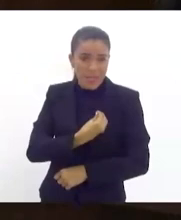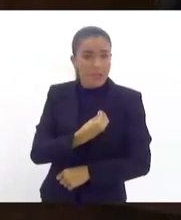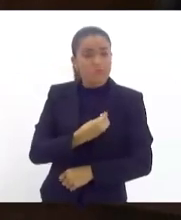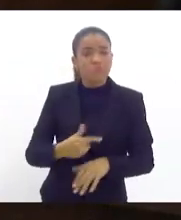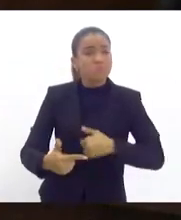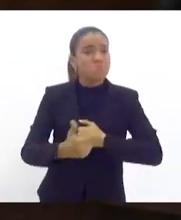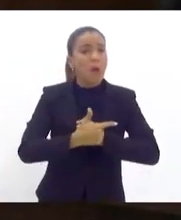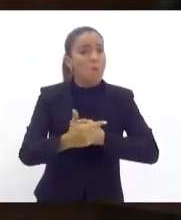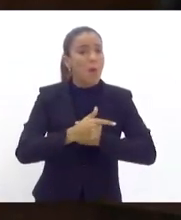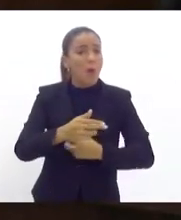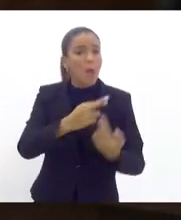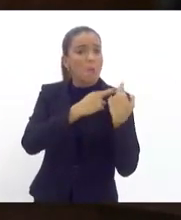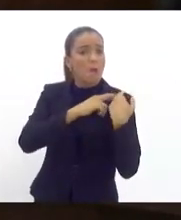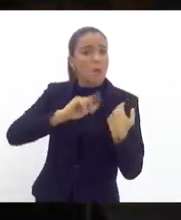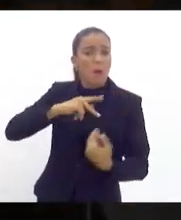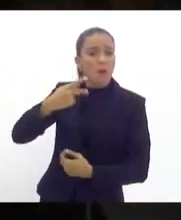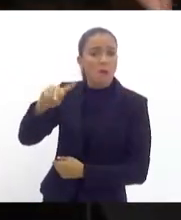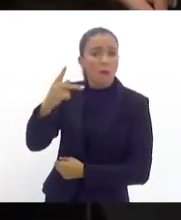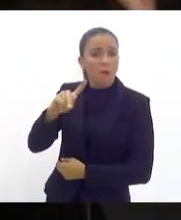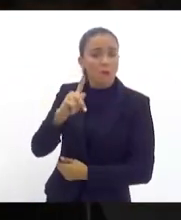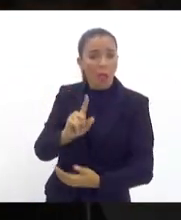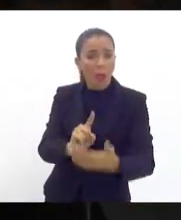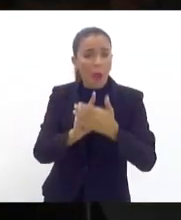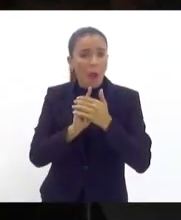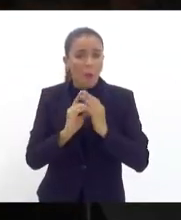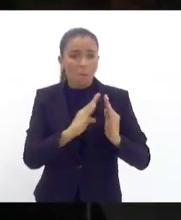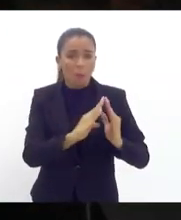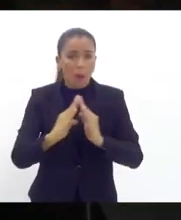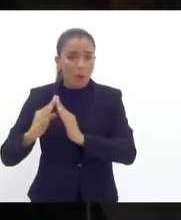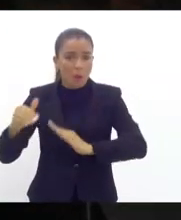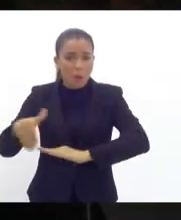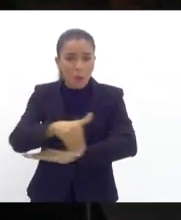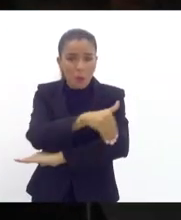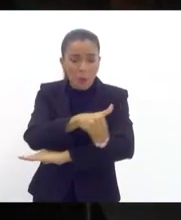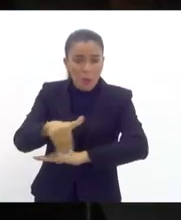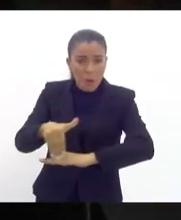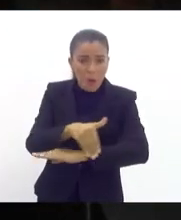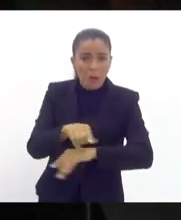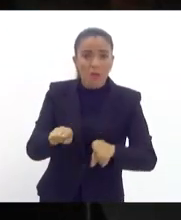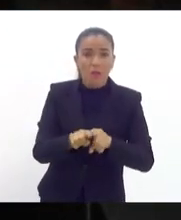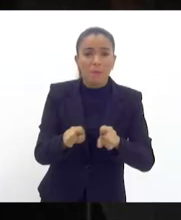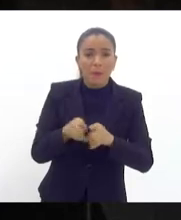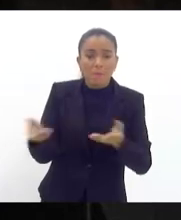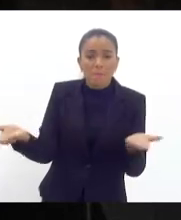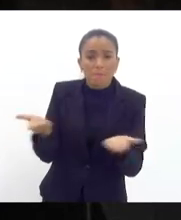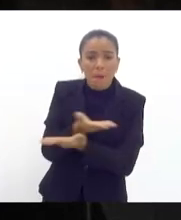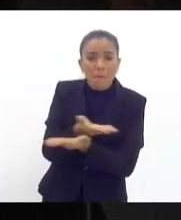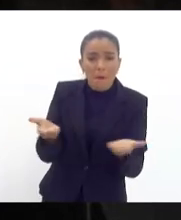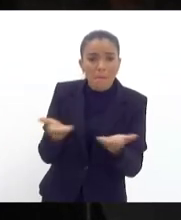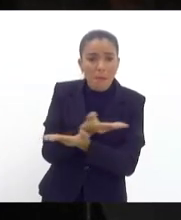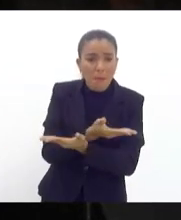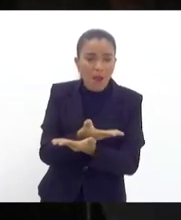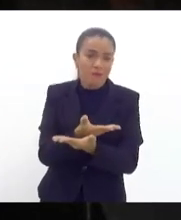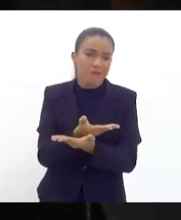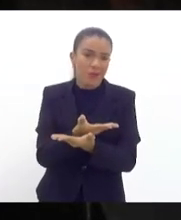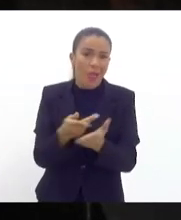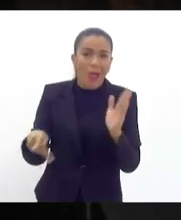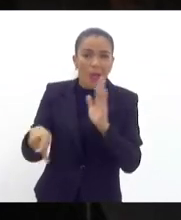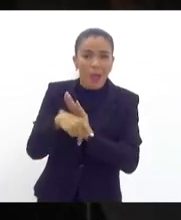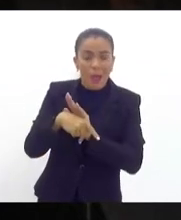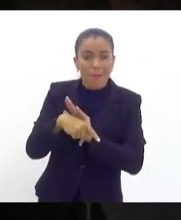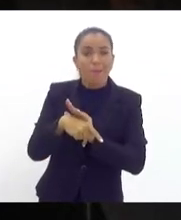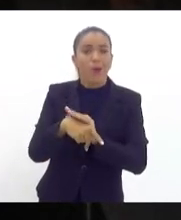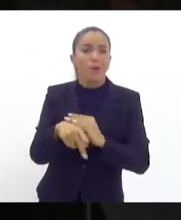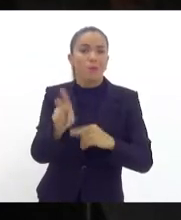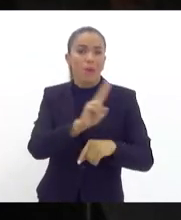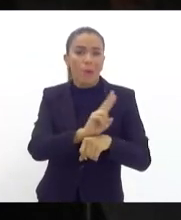que não é dele acolhimento de morador intermediação de coisas ali que a própria guarda